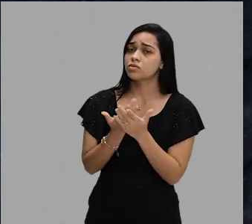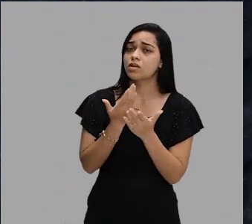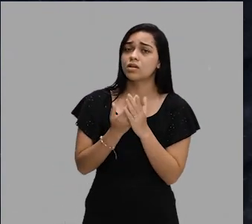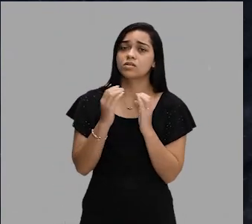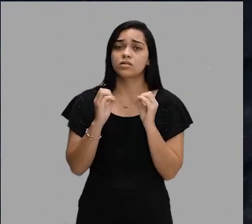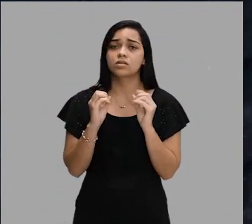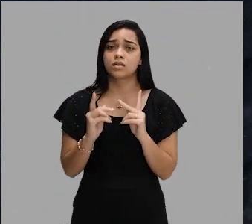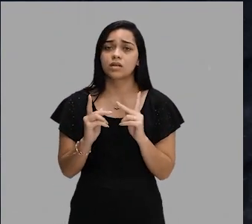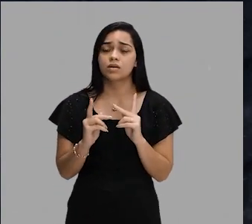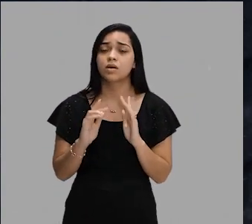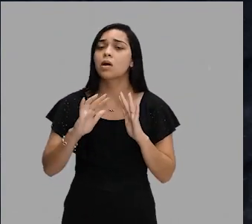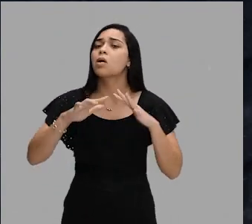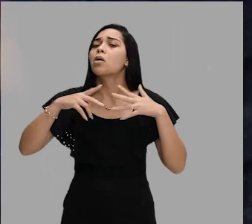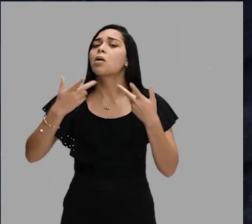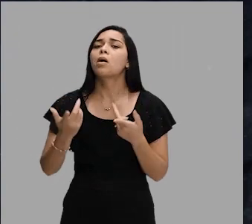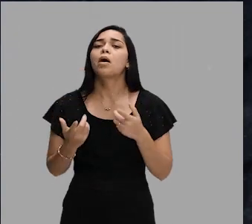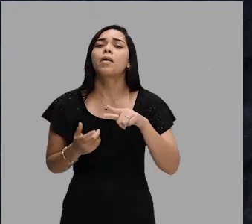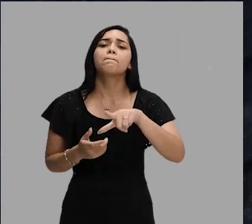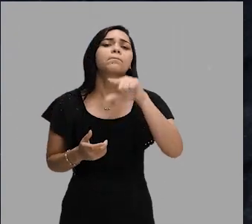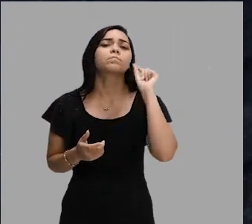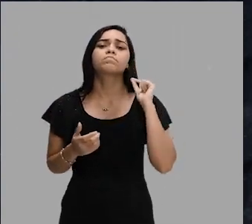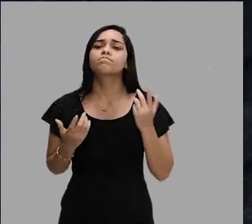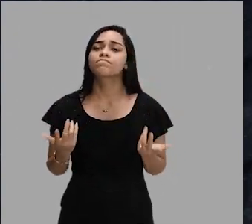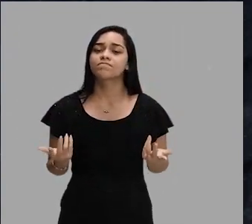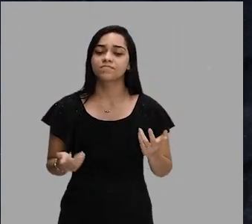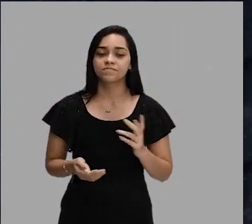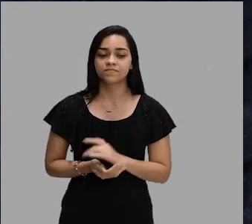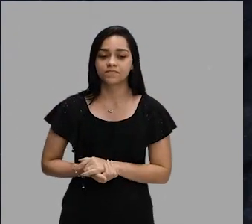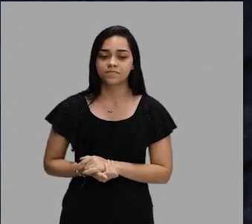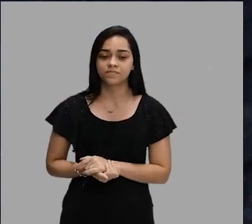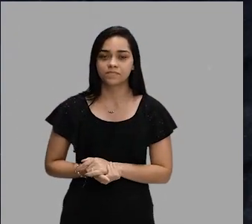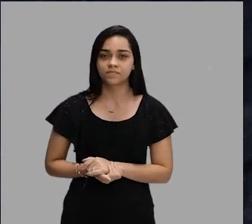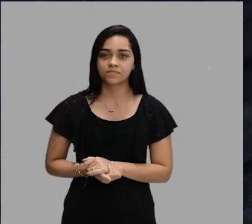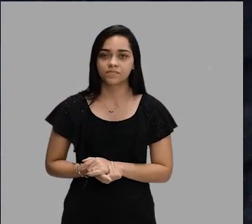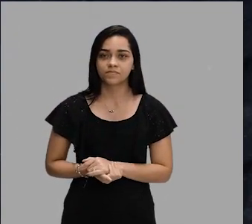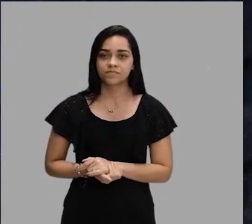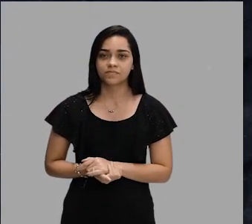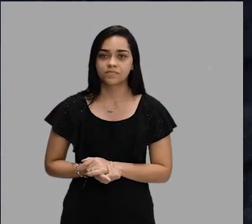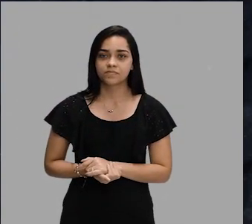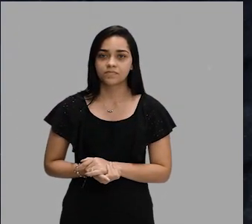bom? E aí, qual dessas alternativas é a correta?